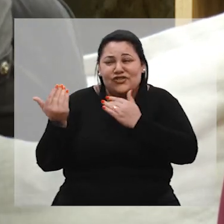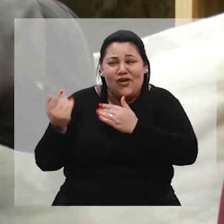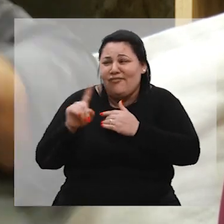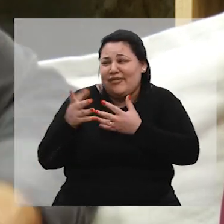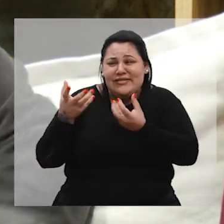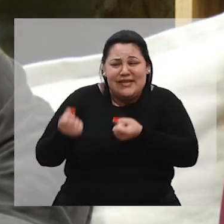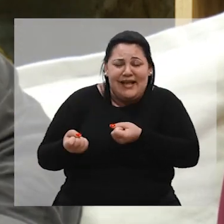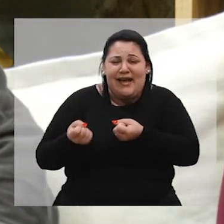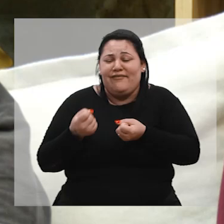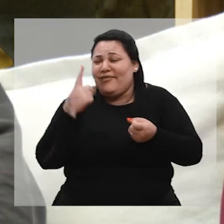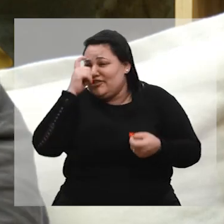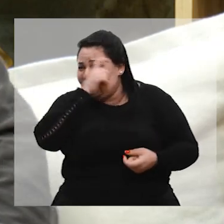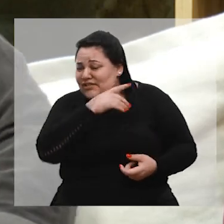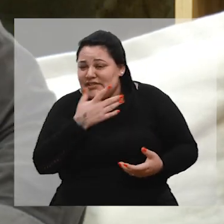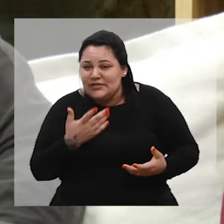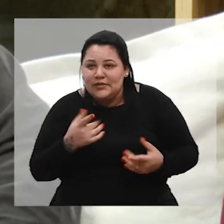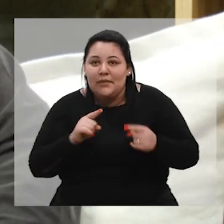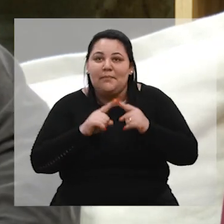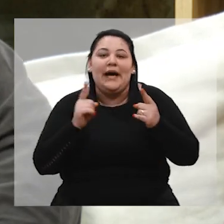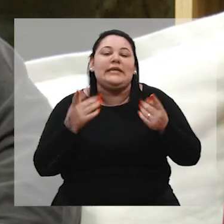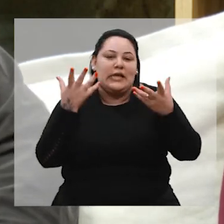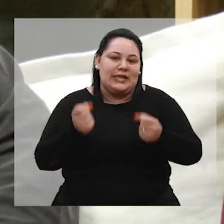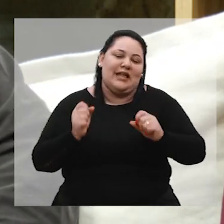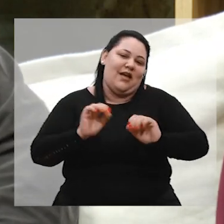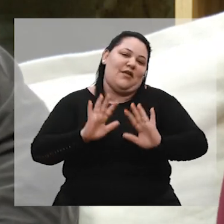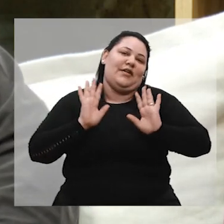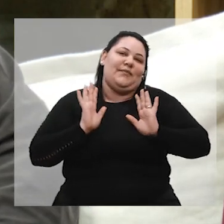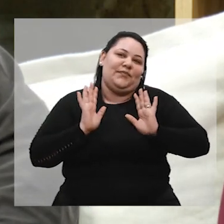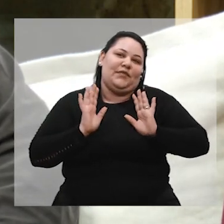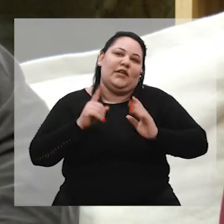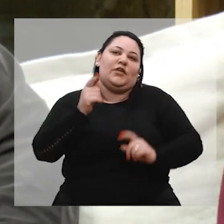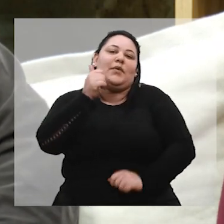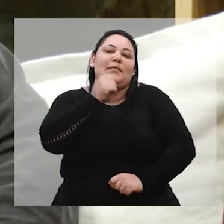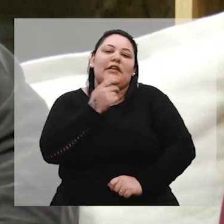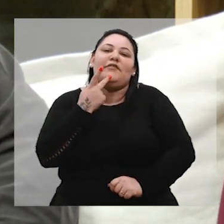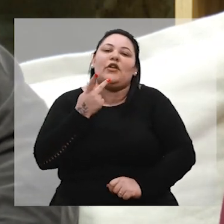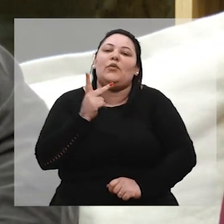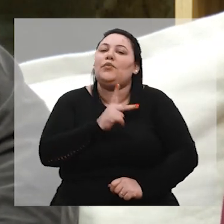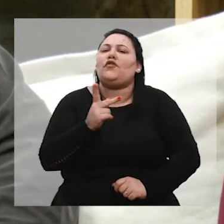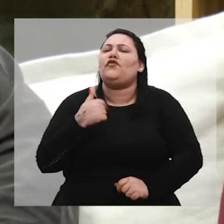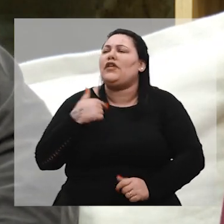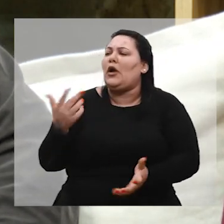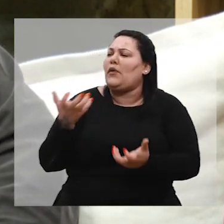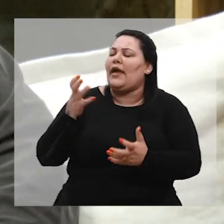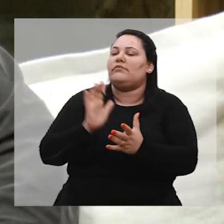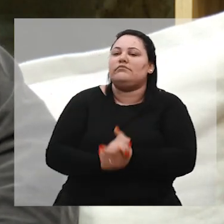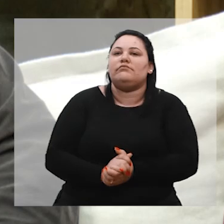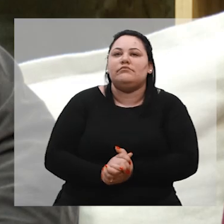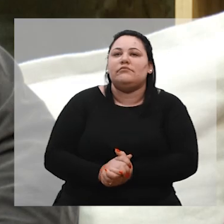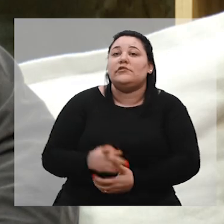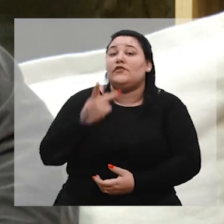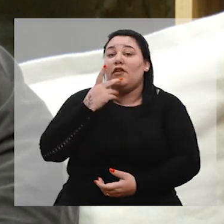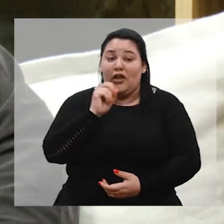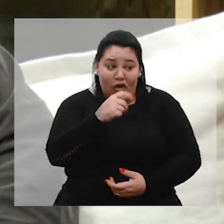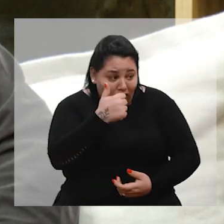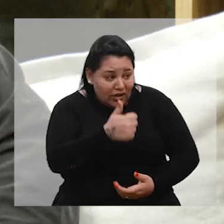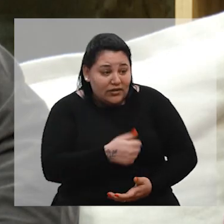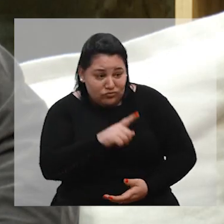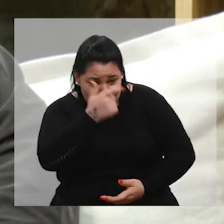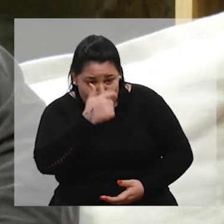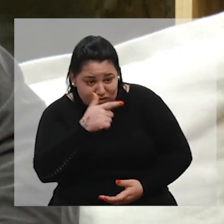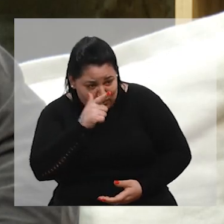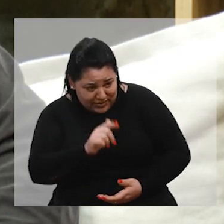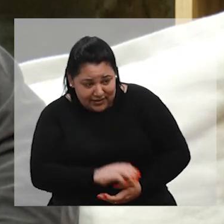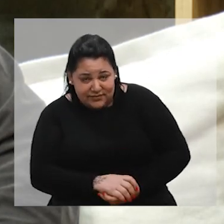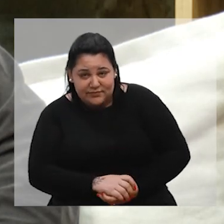9º ano, né? Uma idade danada, que eles não aceitam muita coisa, nem sempre, né? Tem que ser. Mas eles toparam. E uma menina